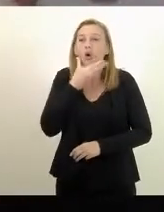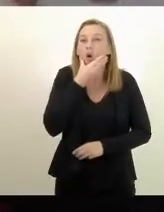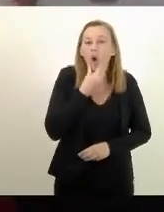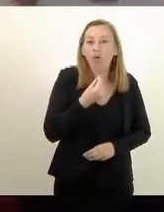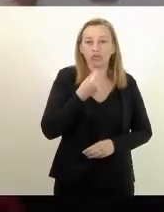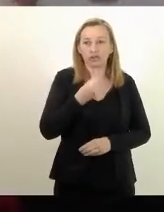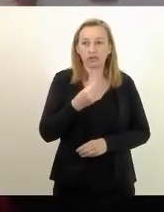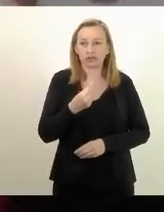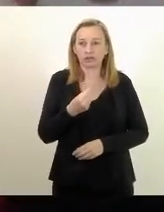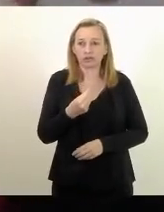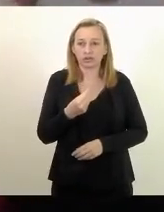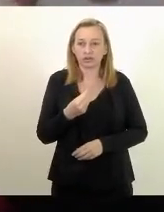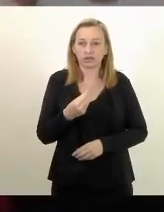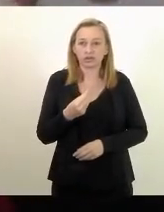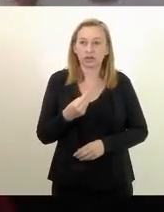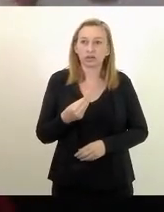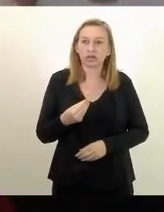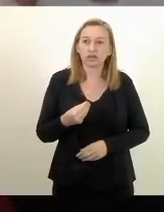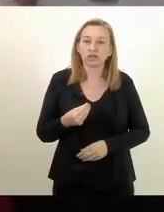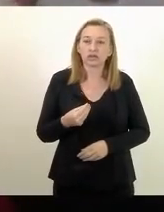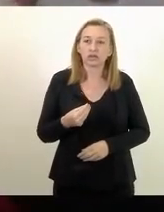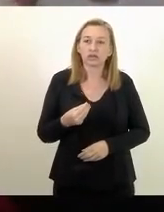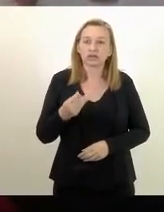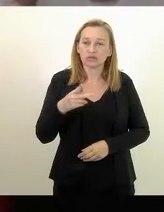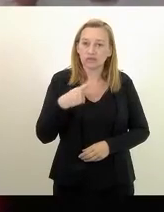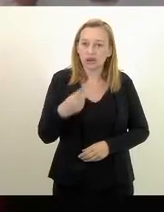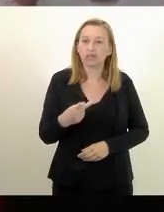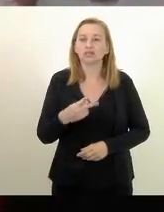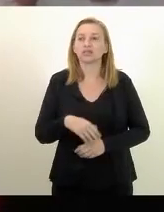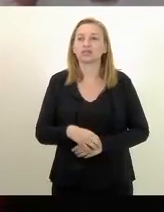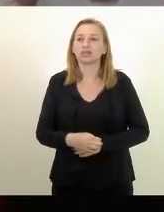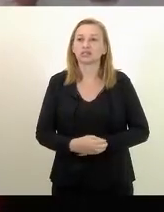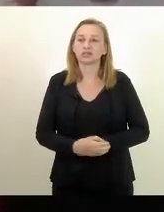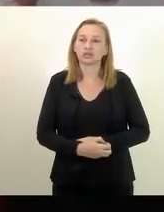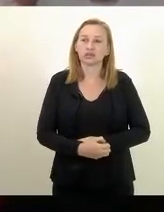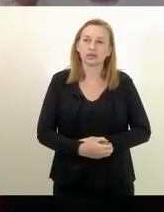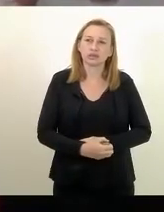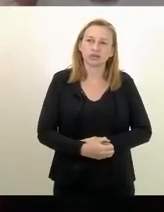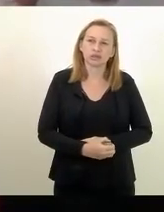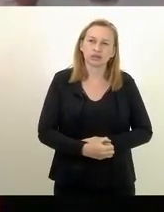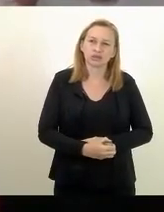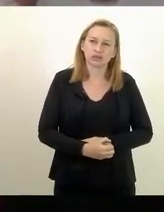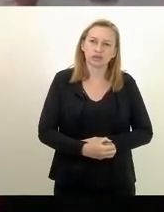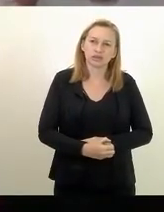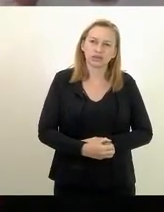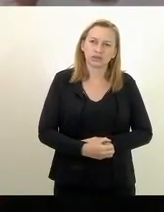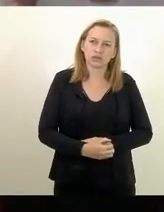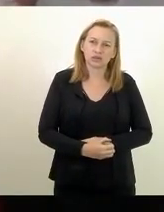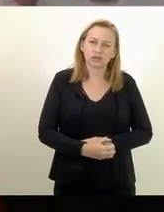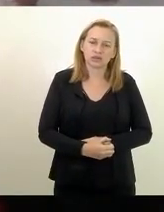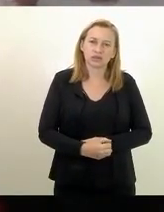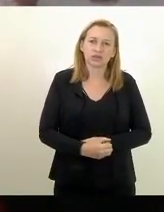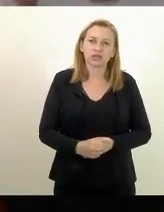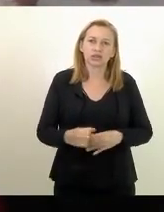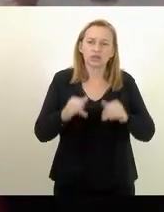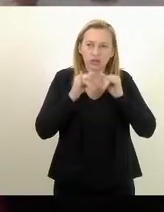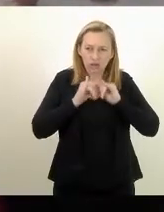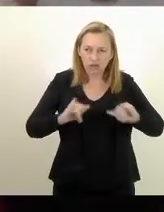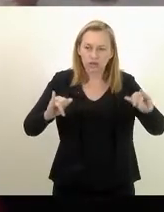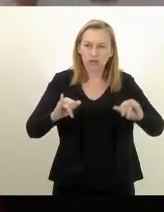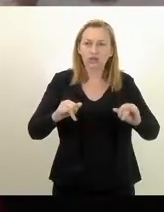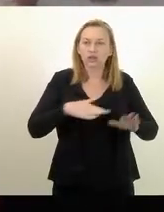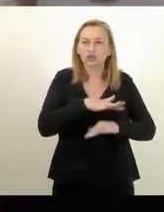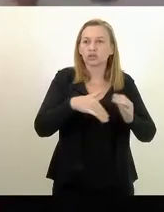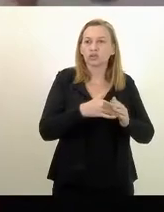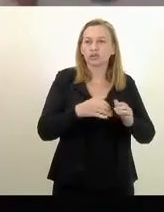façam alusão ao dano que incorre em toda a sociedade como bem dito